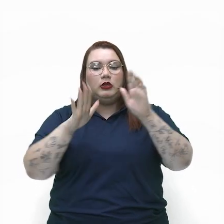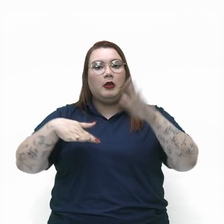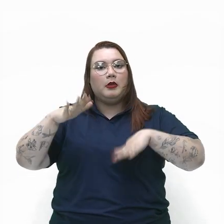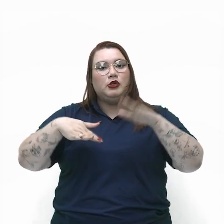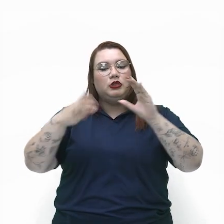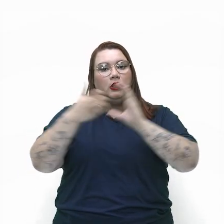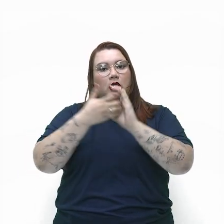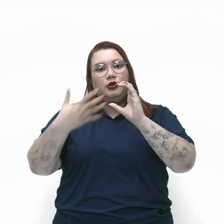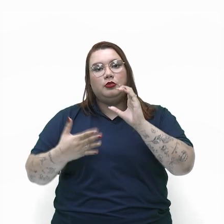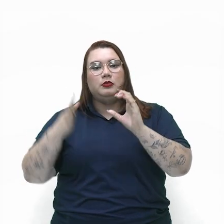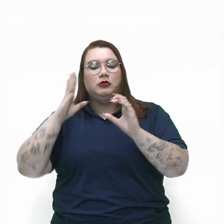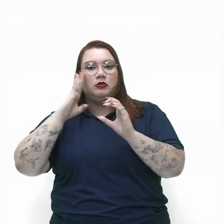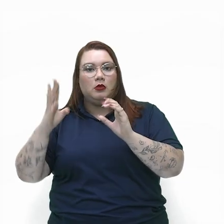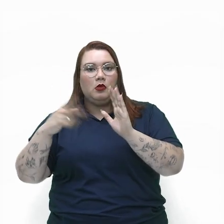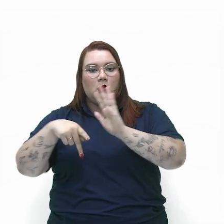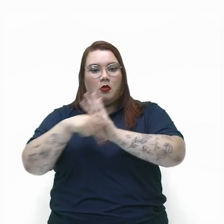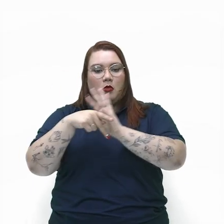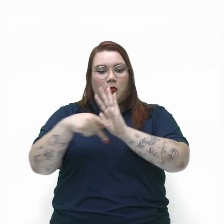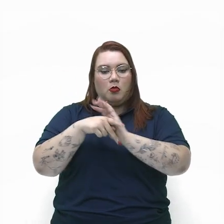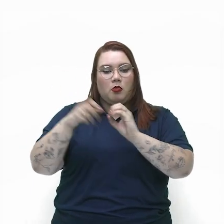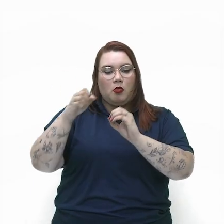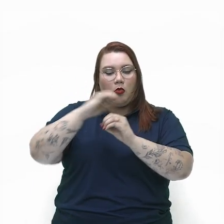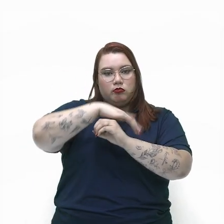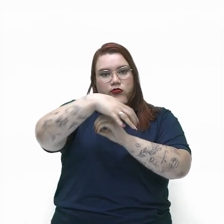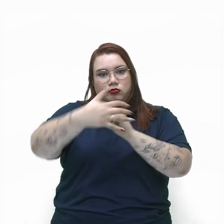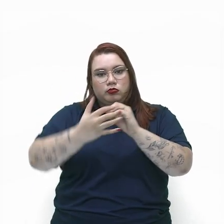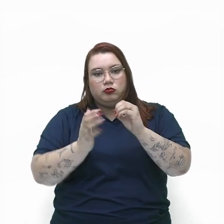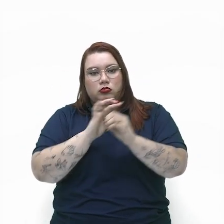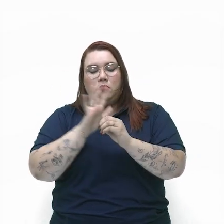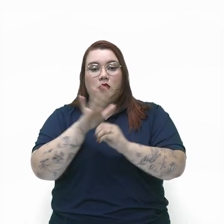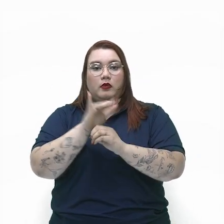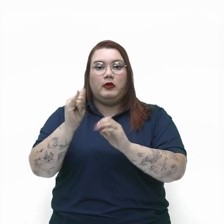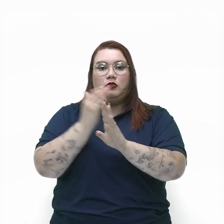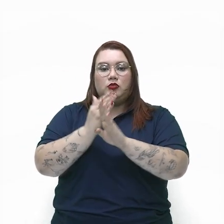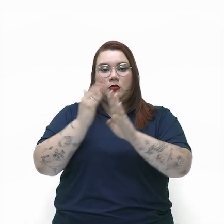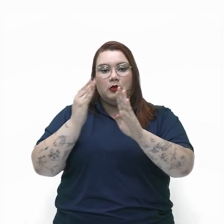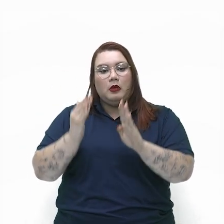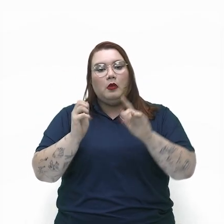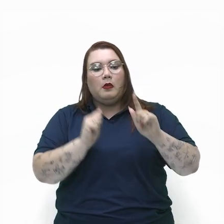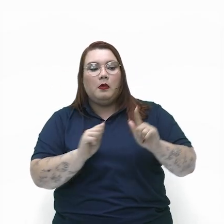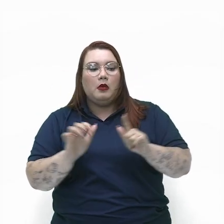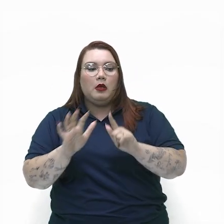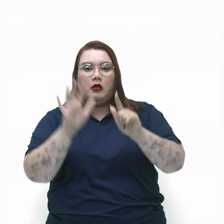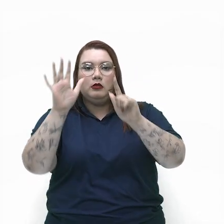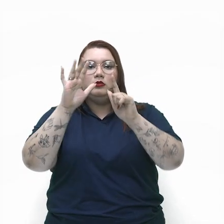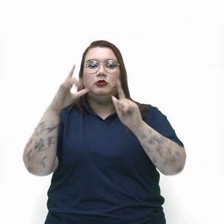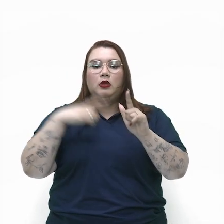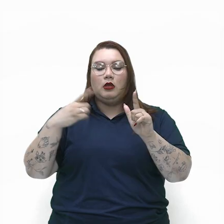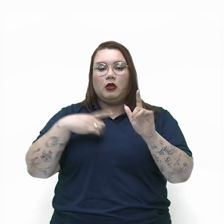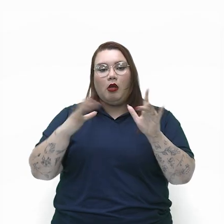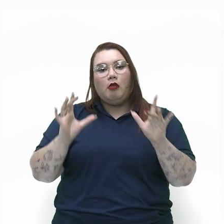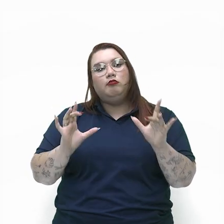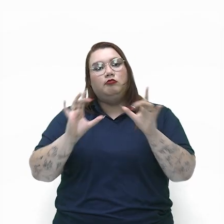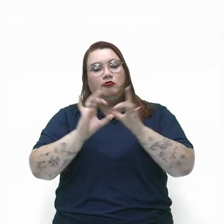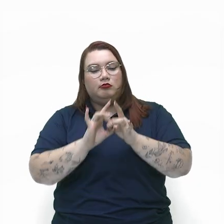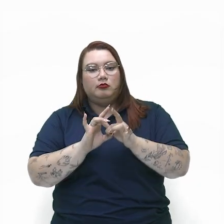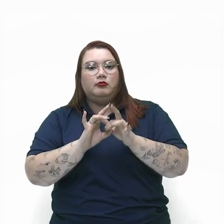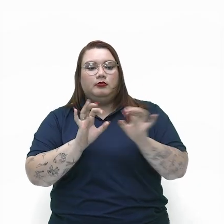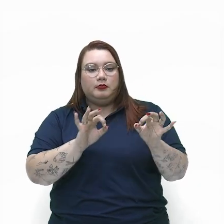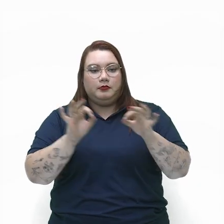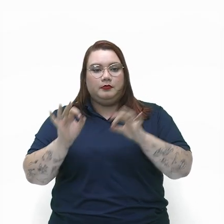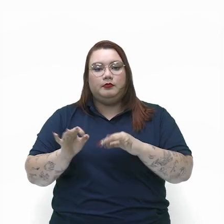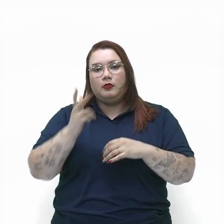do elemento que é predominante ali na atmosfera, e aí vai se identificar justamente os gases que estão compondo